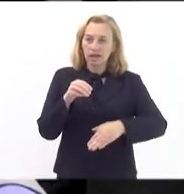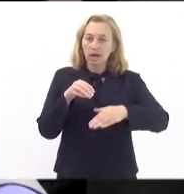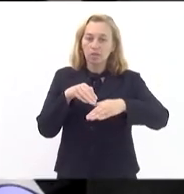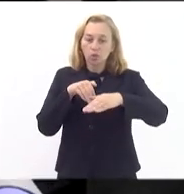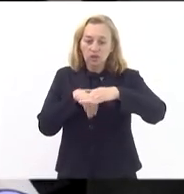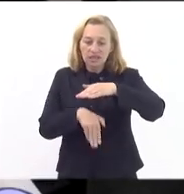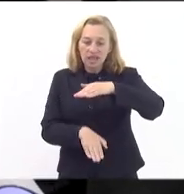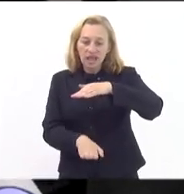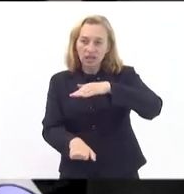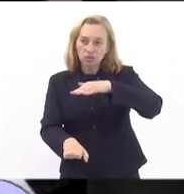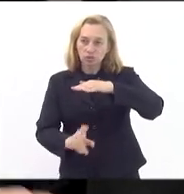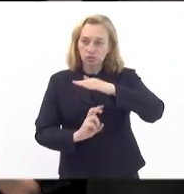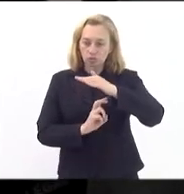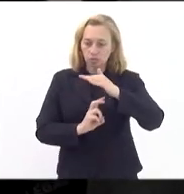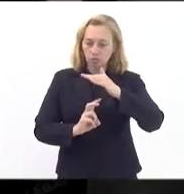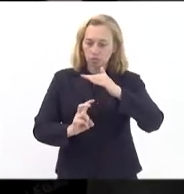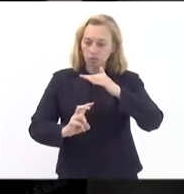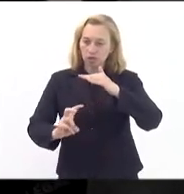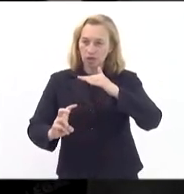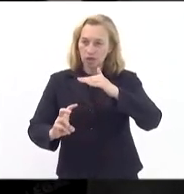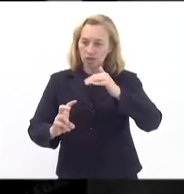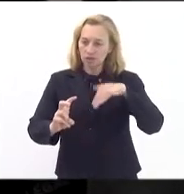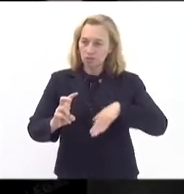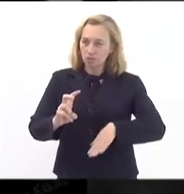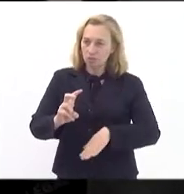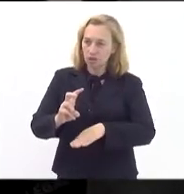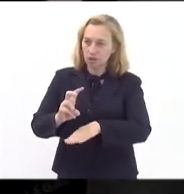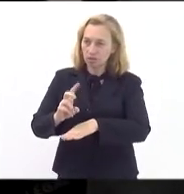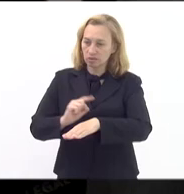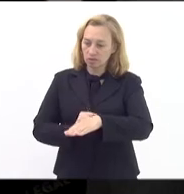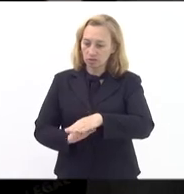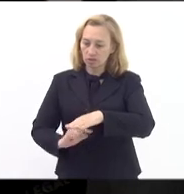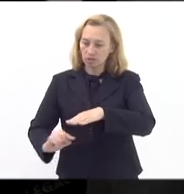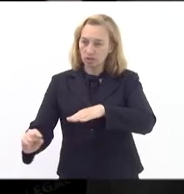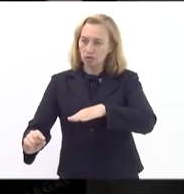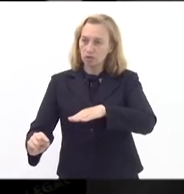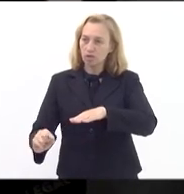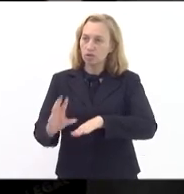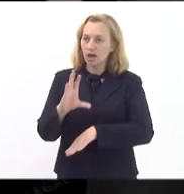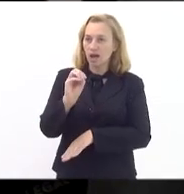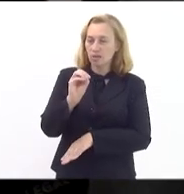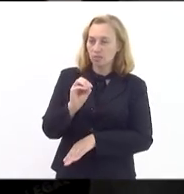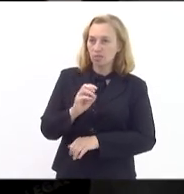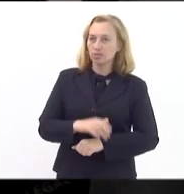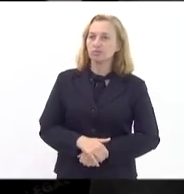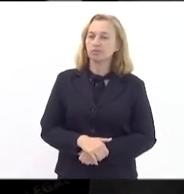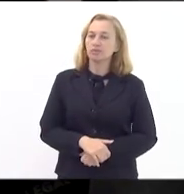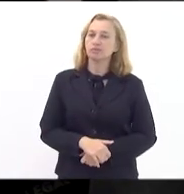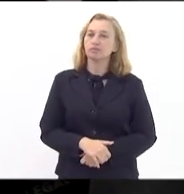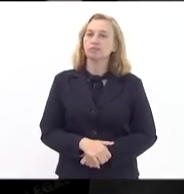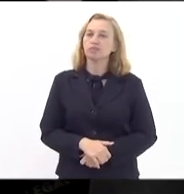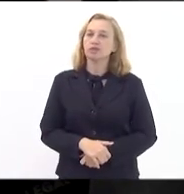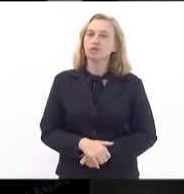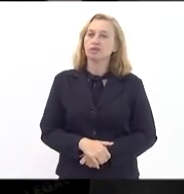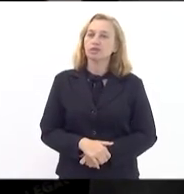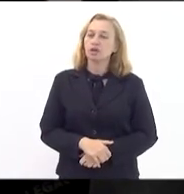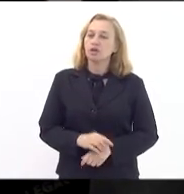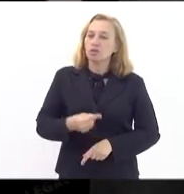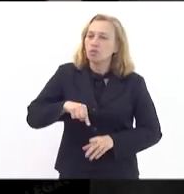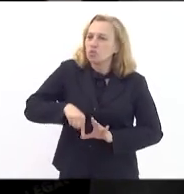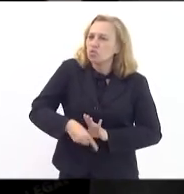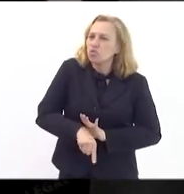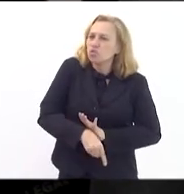ferrovia nós estamos colocando esse cabo concretando na em valas uma certa